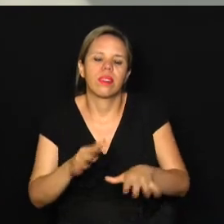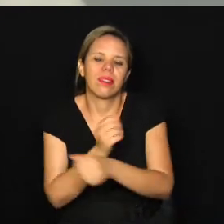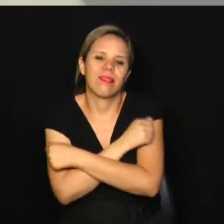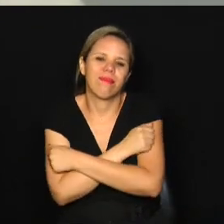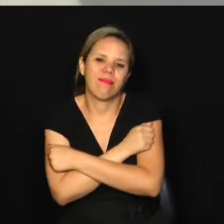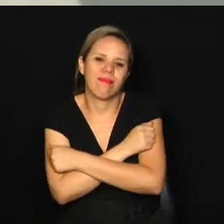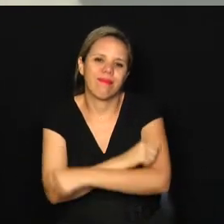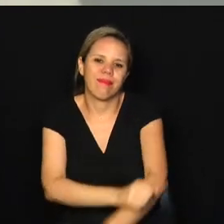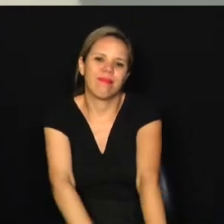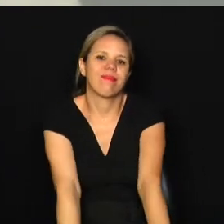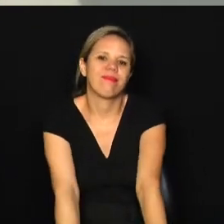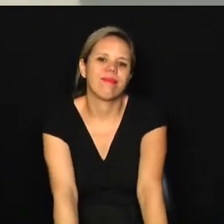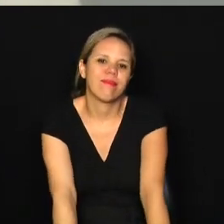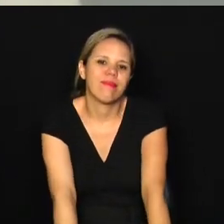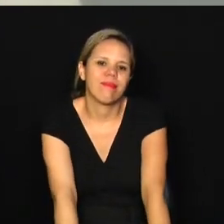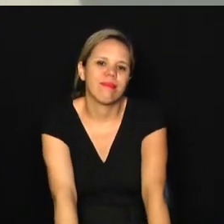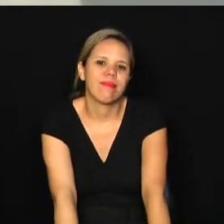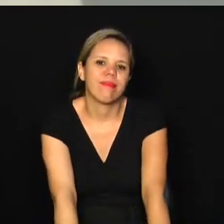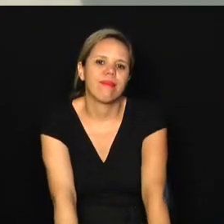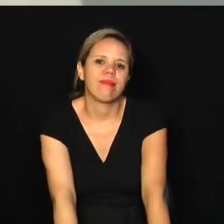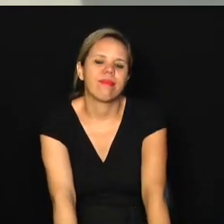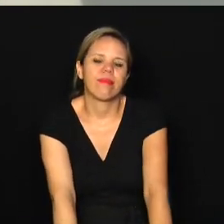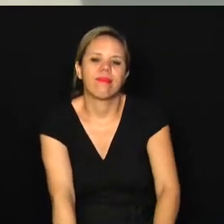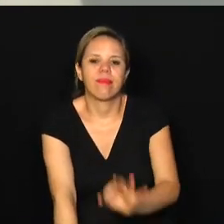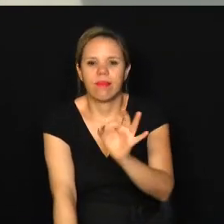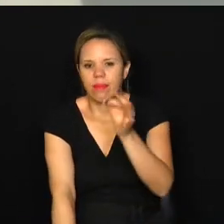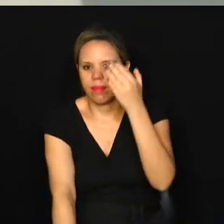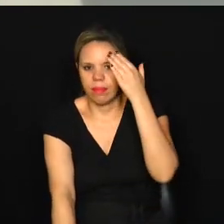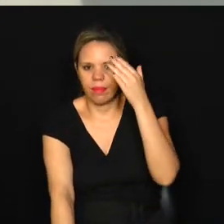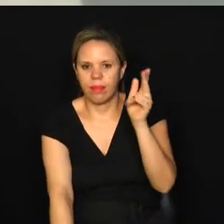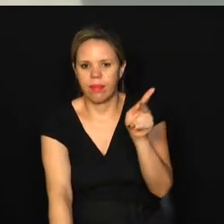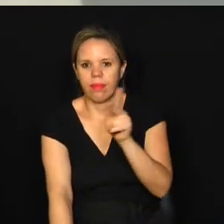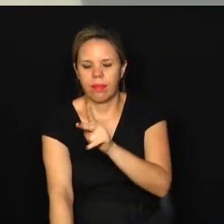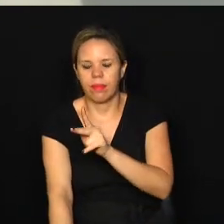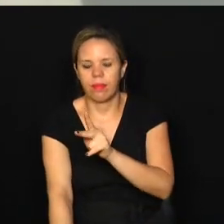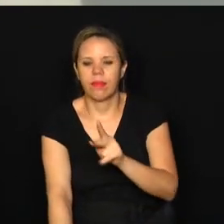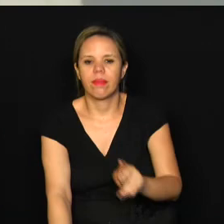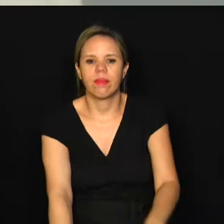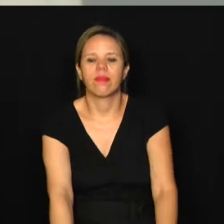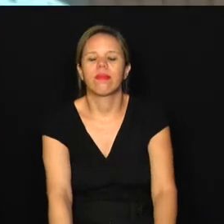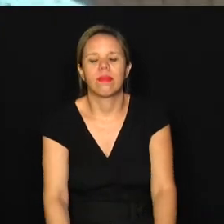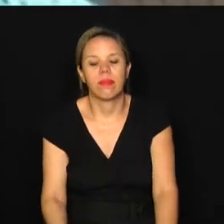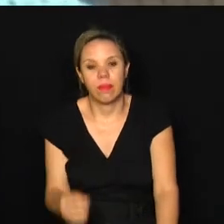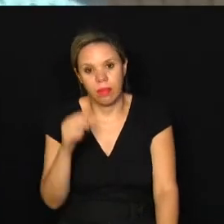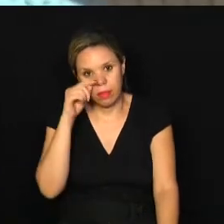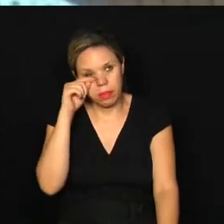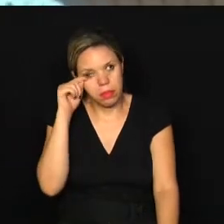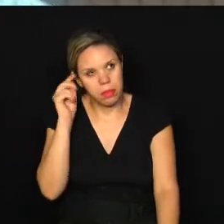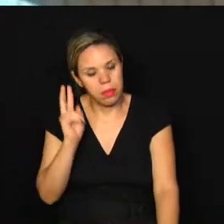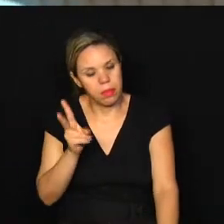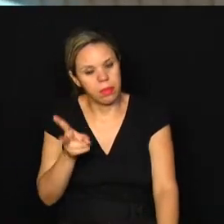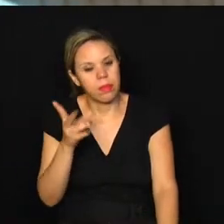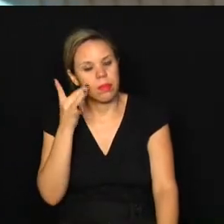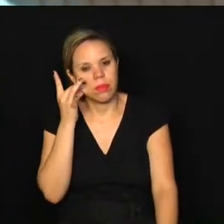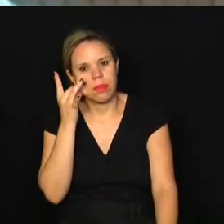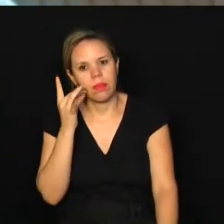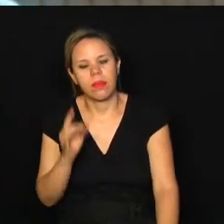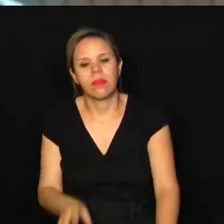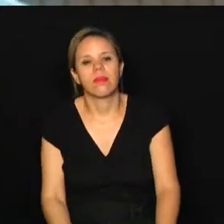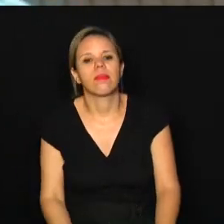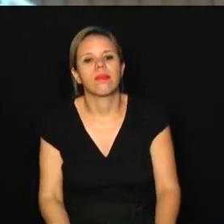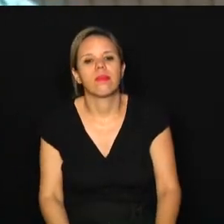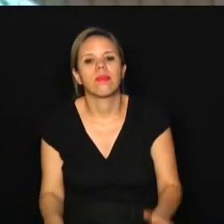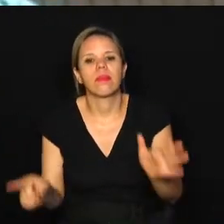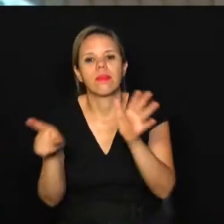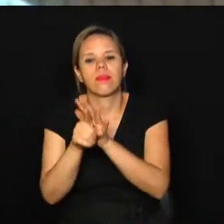abraço. Tá certo. Obrigado, professor Alberto, pela sempre presente participação. Indago ao